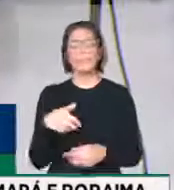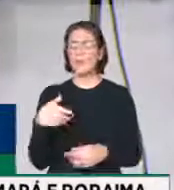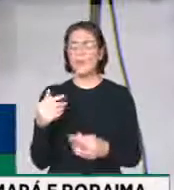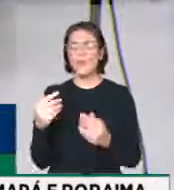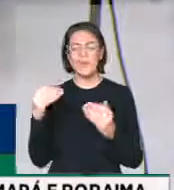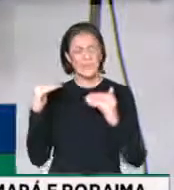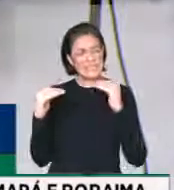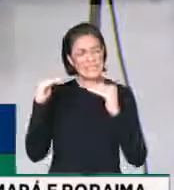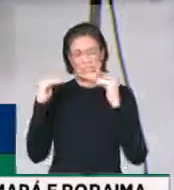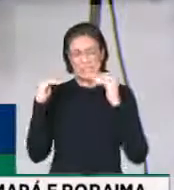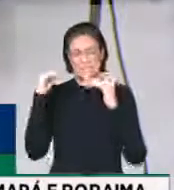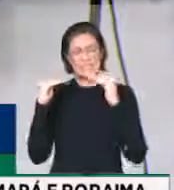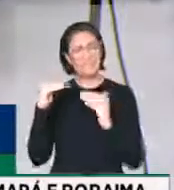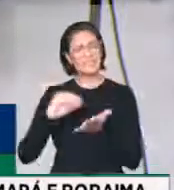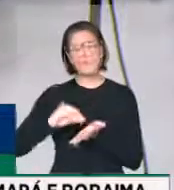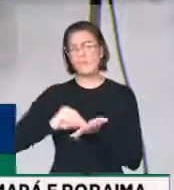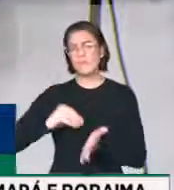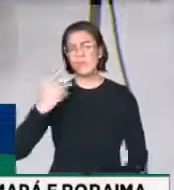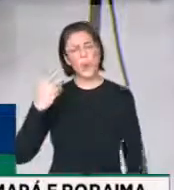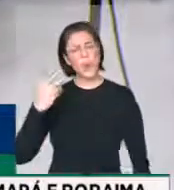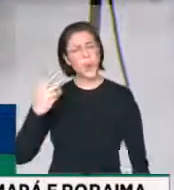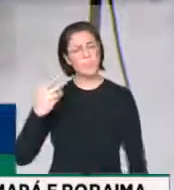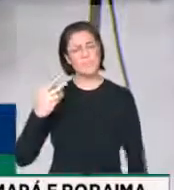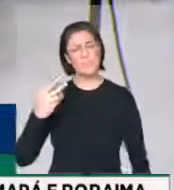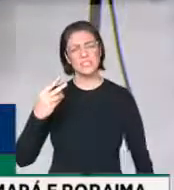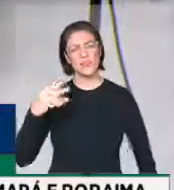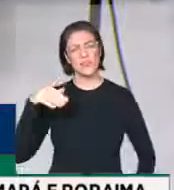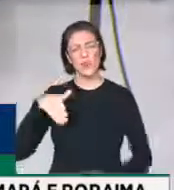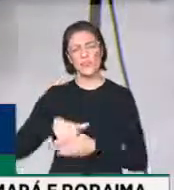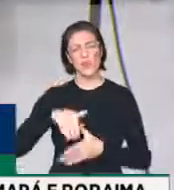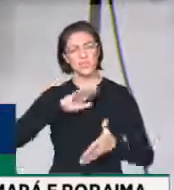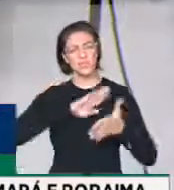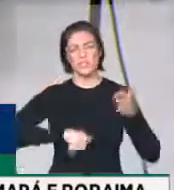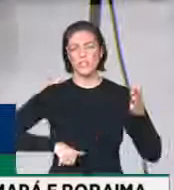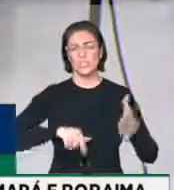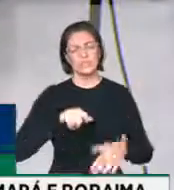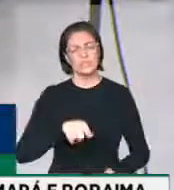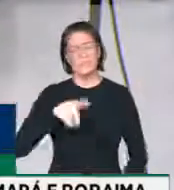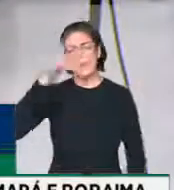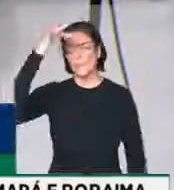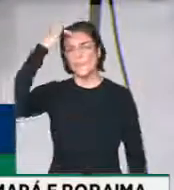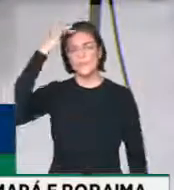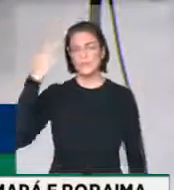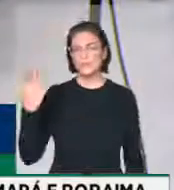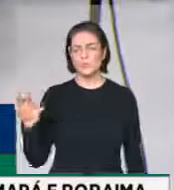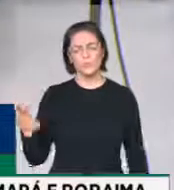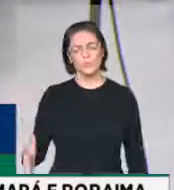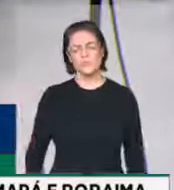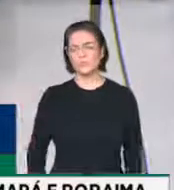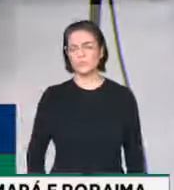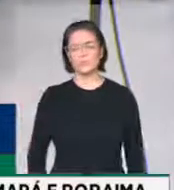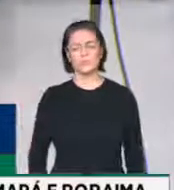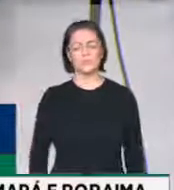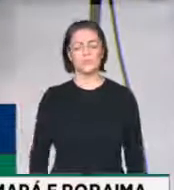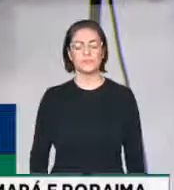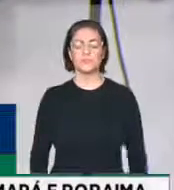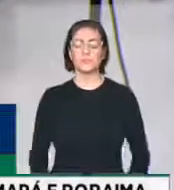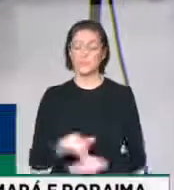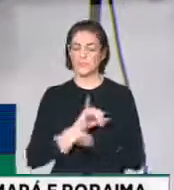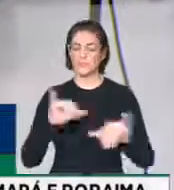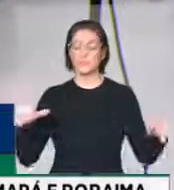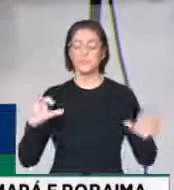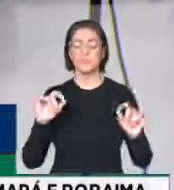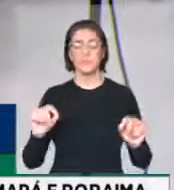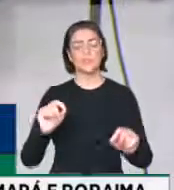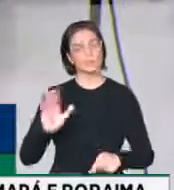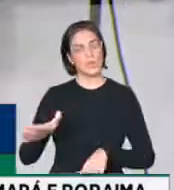2 votos para que a gente tirasse esse absurdo do texto. Então, eu queria já anunciar, falando com o